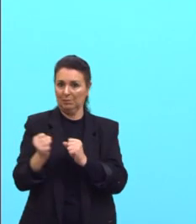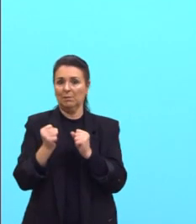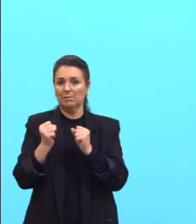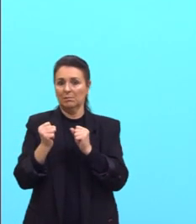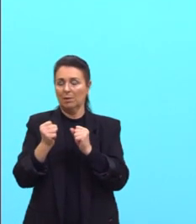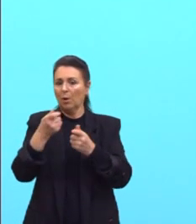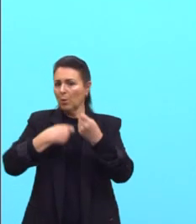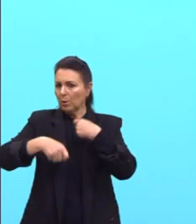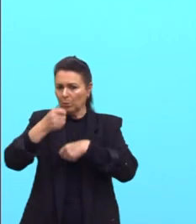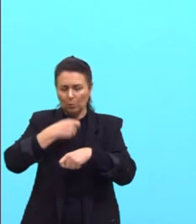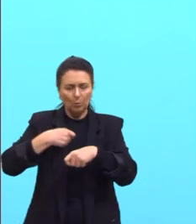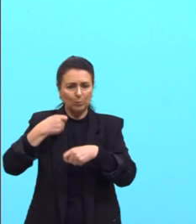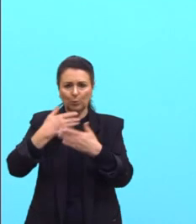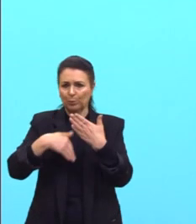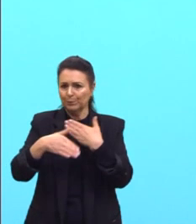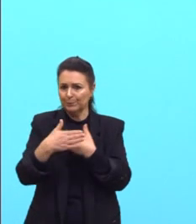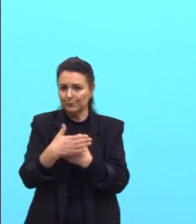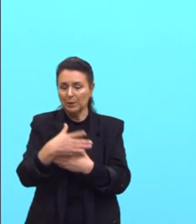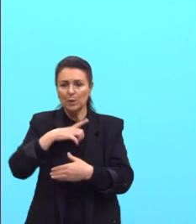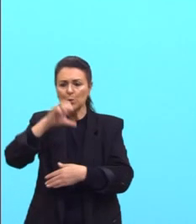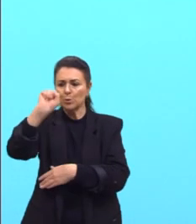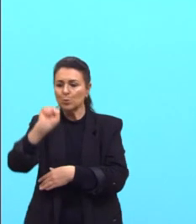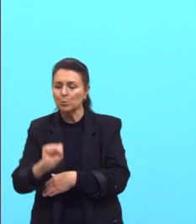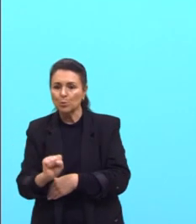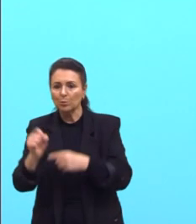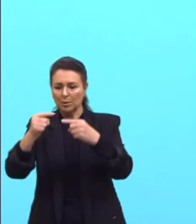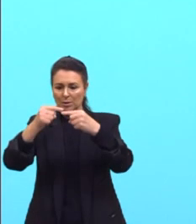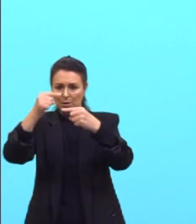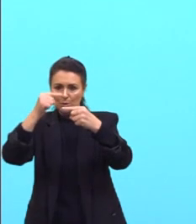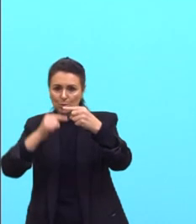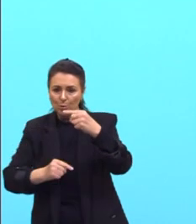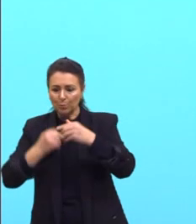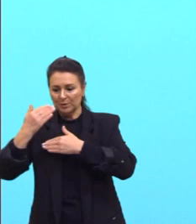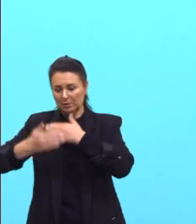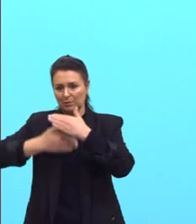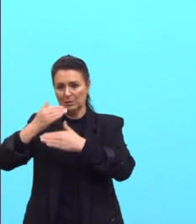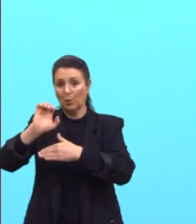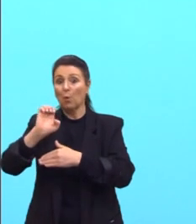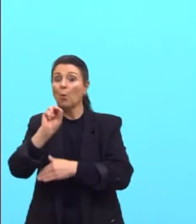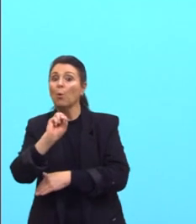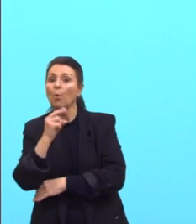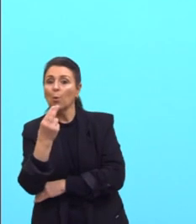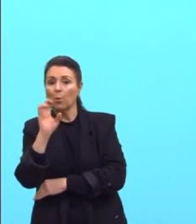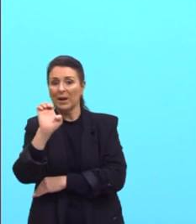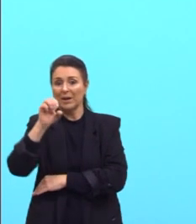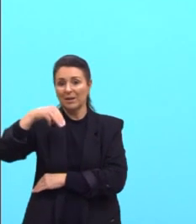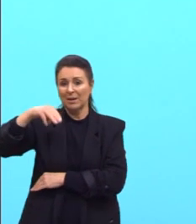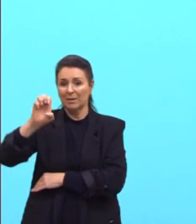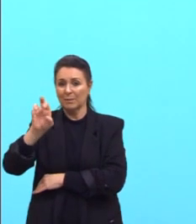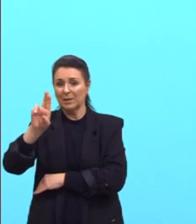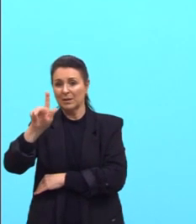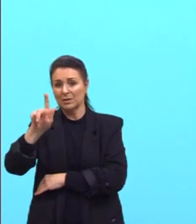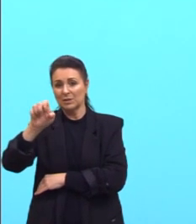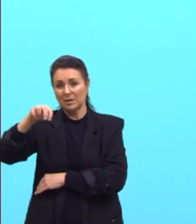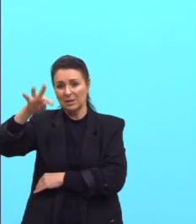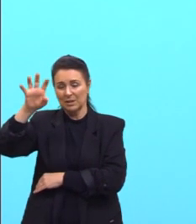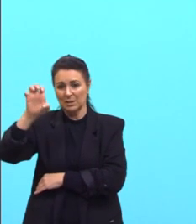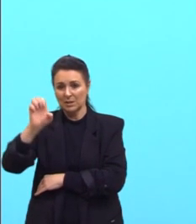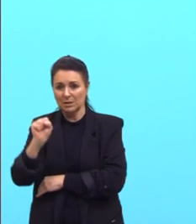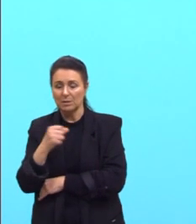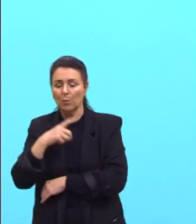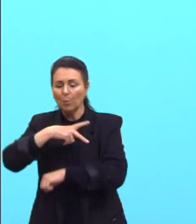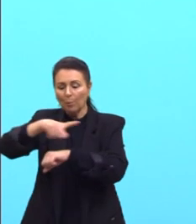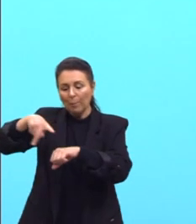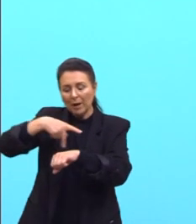e ao sul Nós temos a subir de desenvolvida ou as emergentes são aquelas aqueles países mais fragilizados né